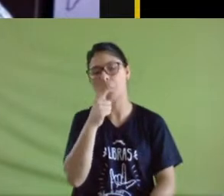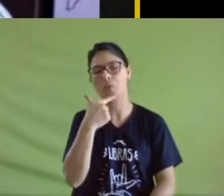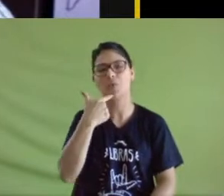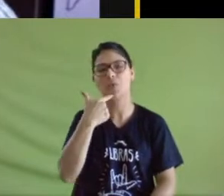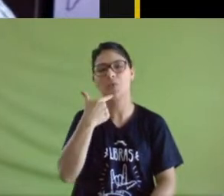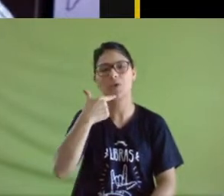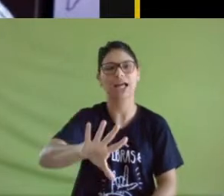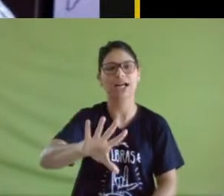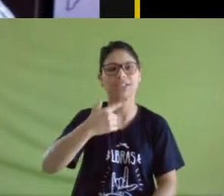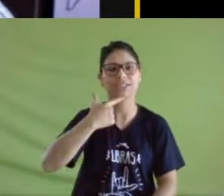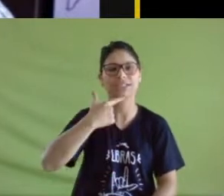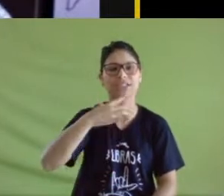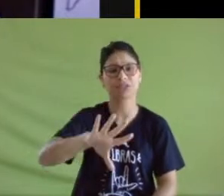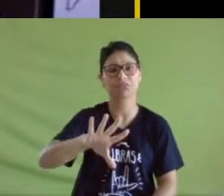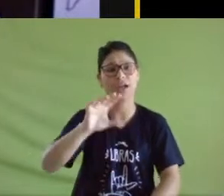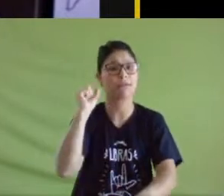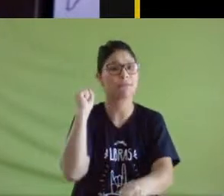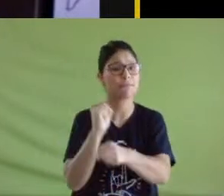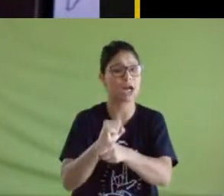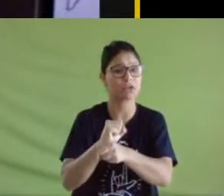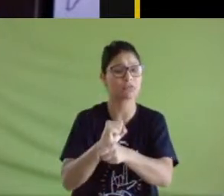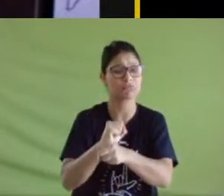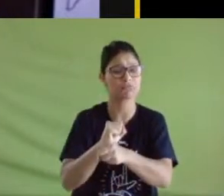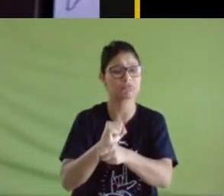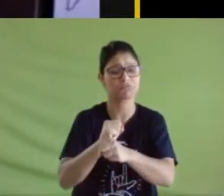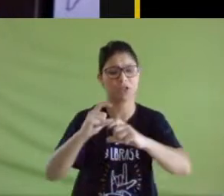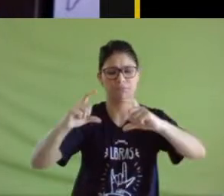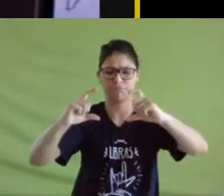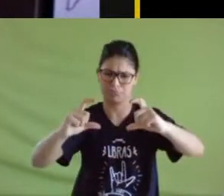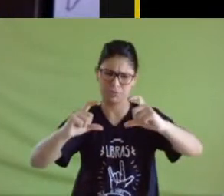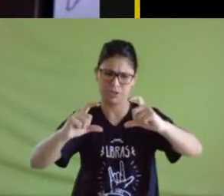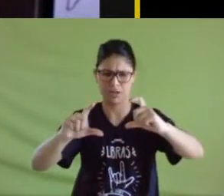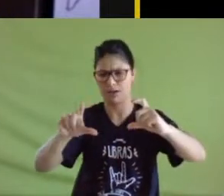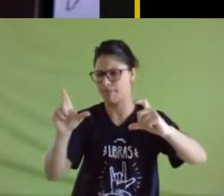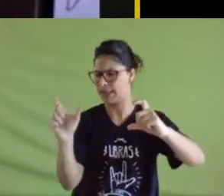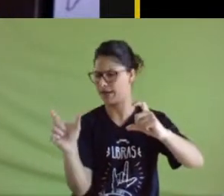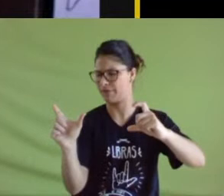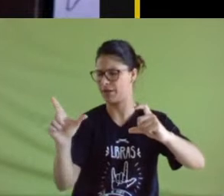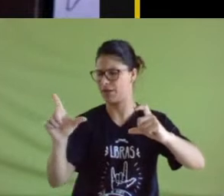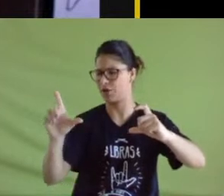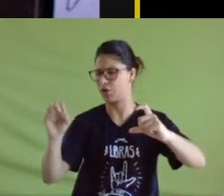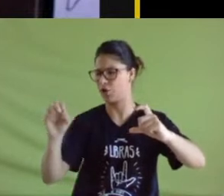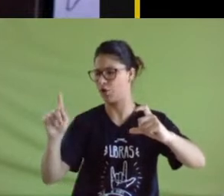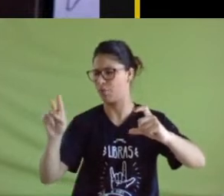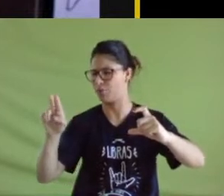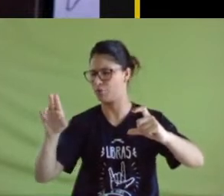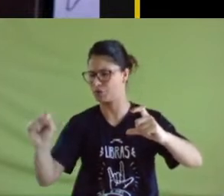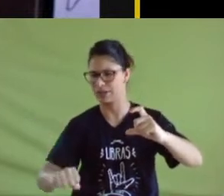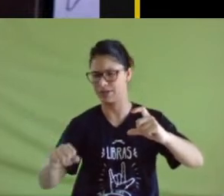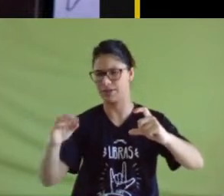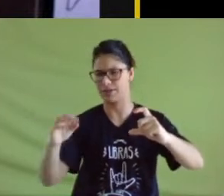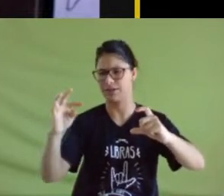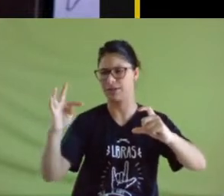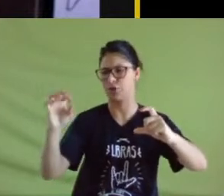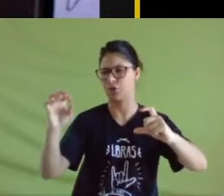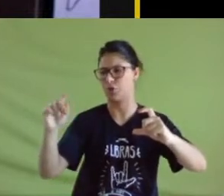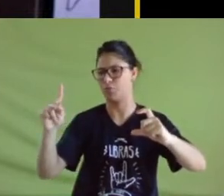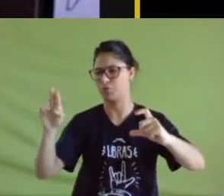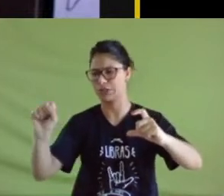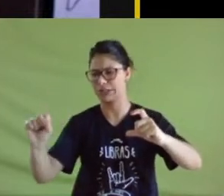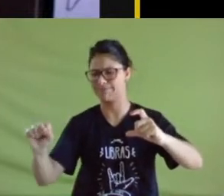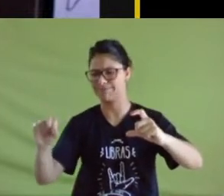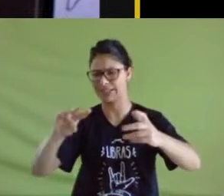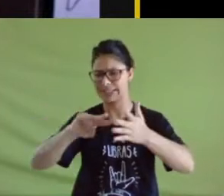num determinado trecho. Então a palavra topos ou locus, ela significa o trecho do discurso que